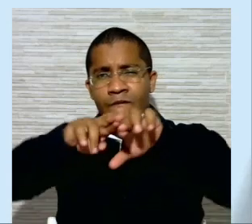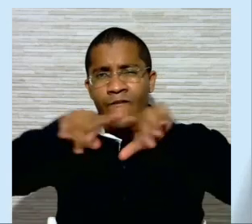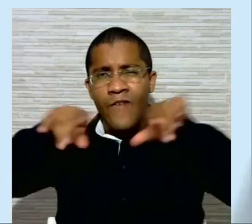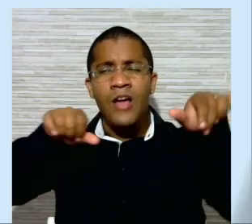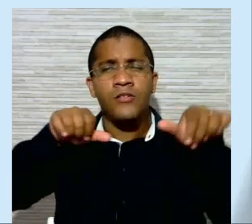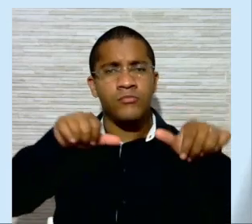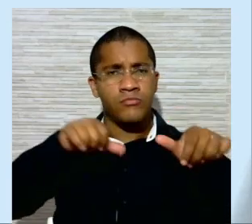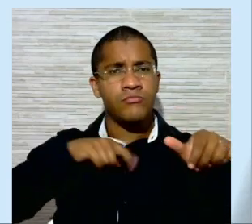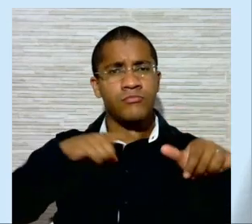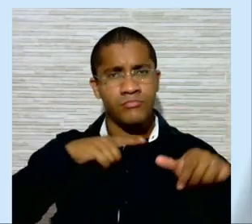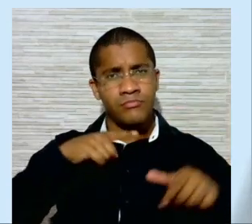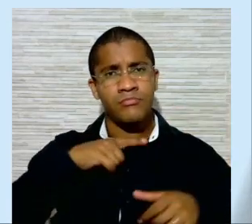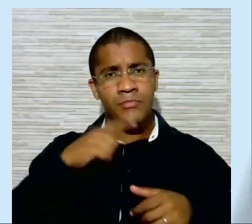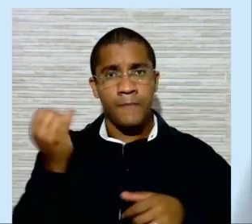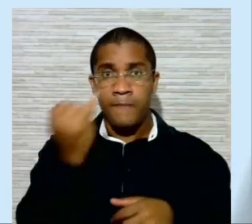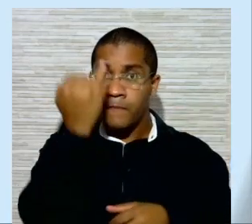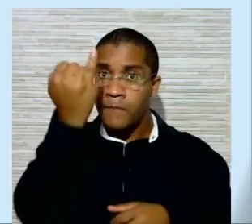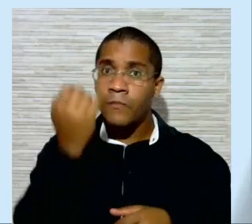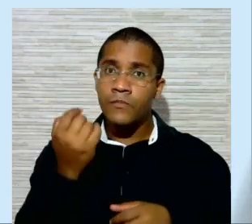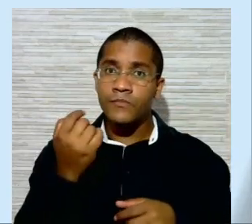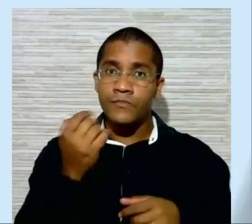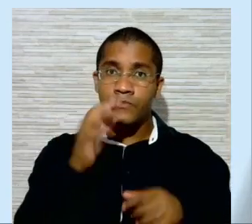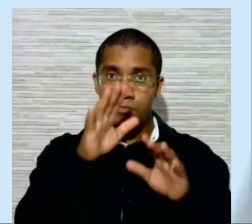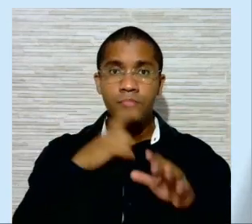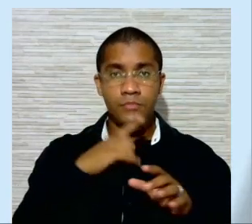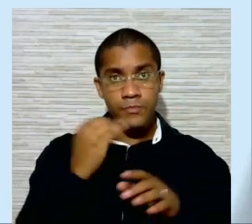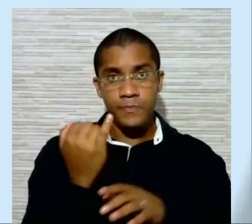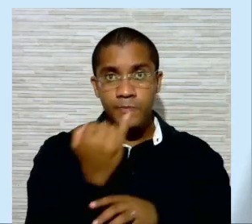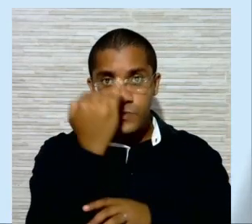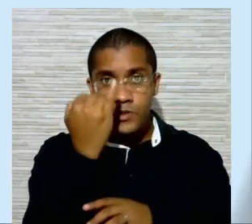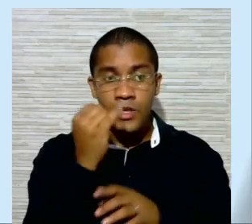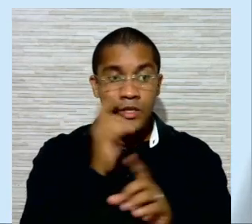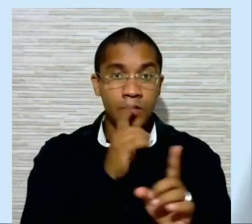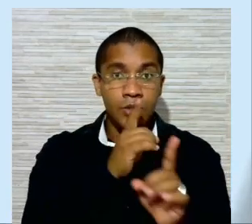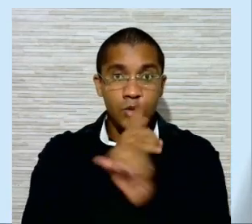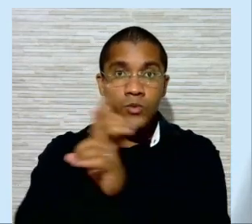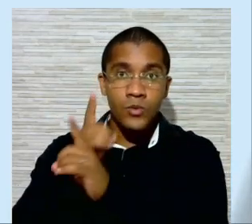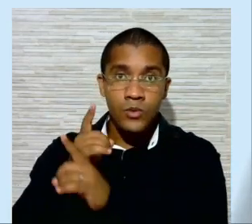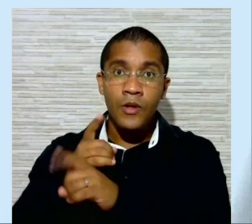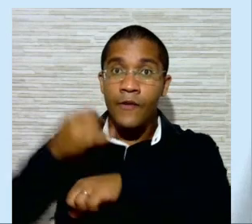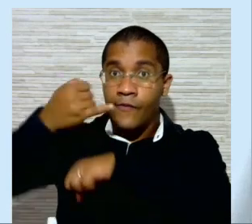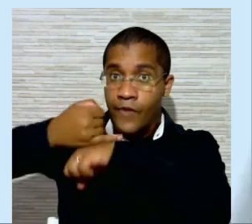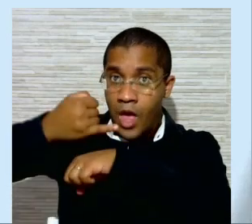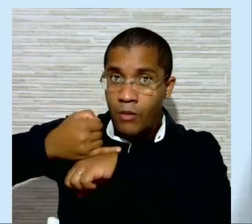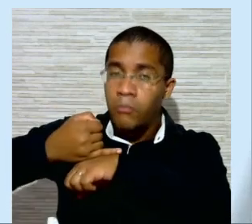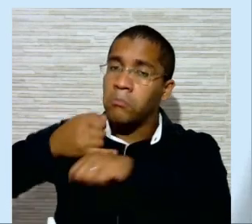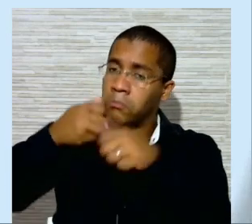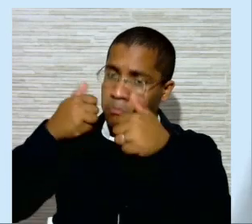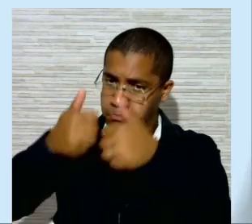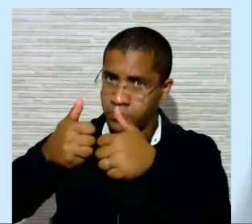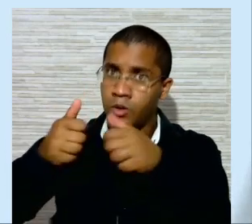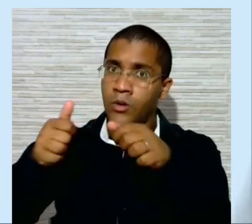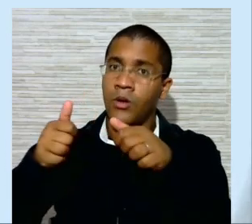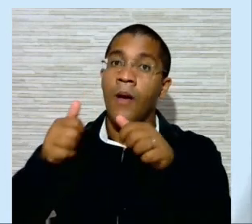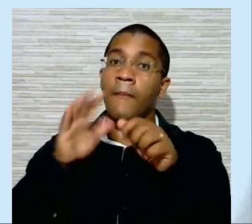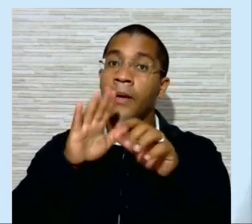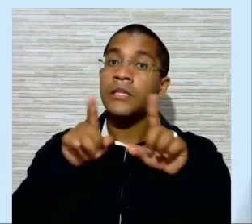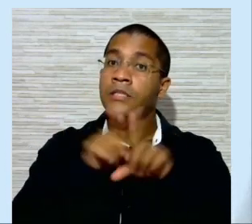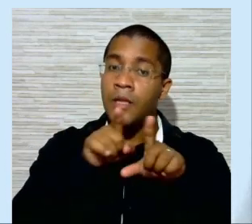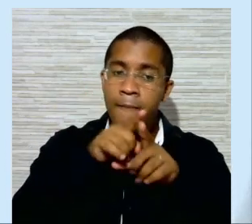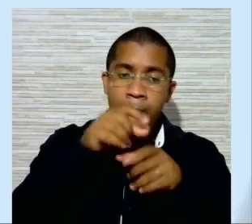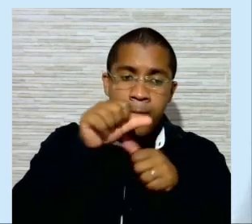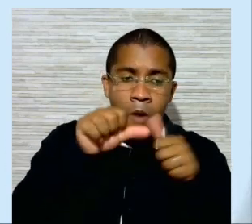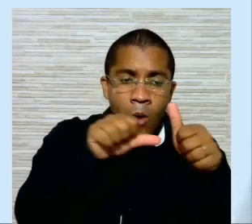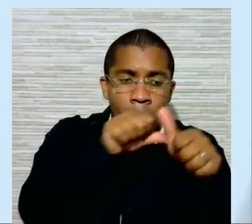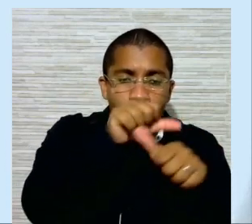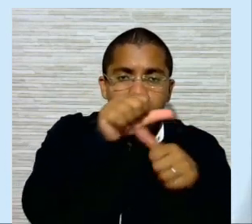né? A gente vê que existe uma importância tanto na questão do descobrimento dos metais, tá? Quanto na manipulação